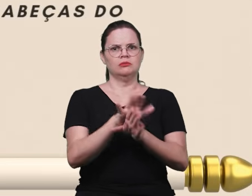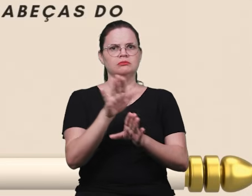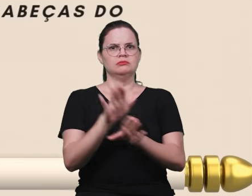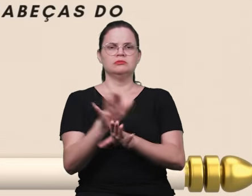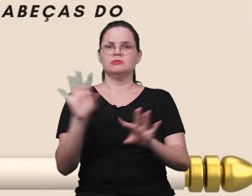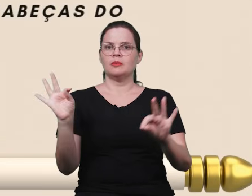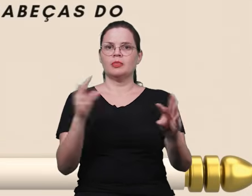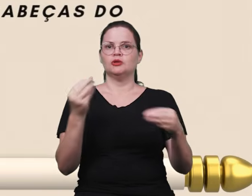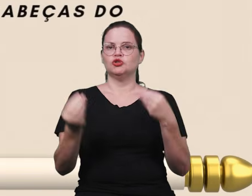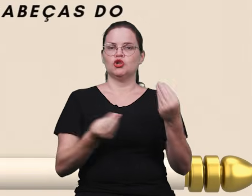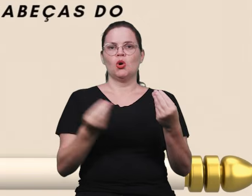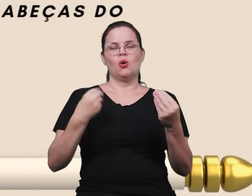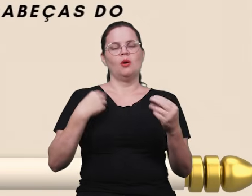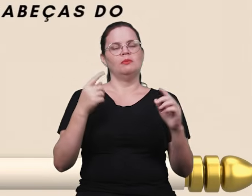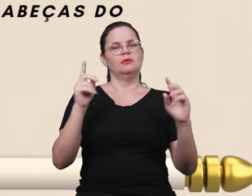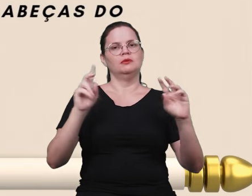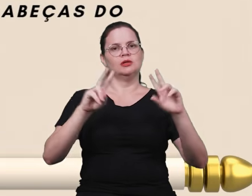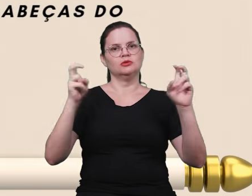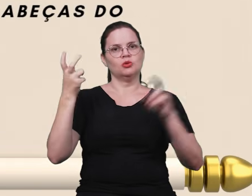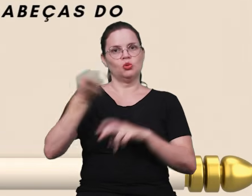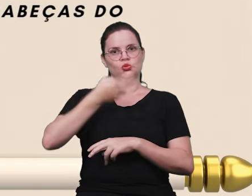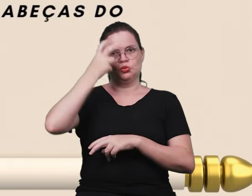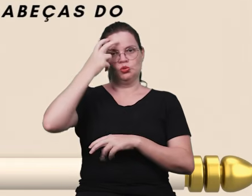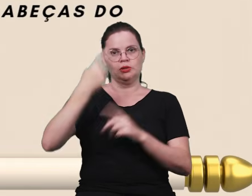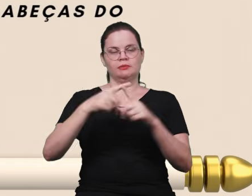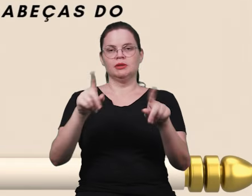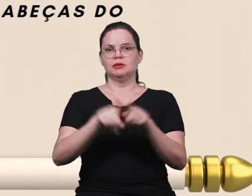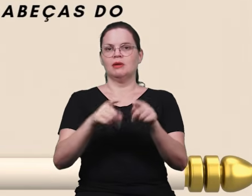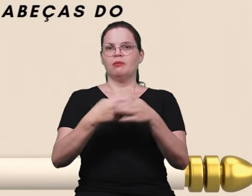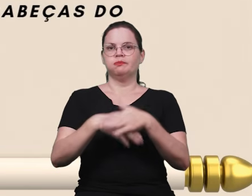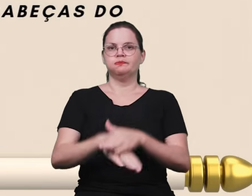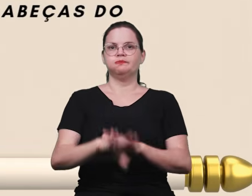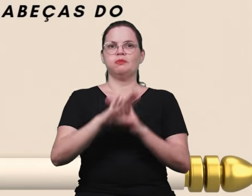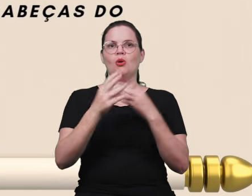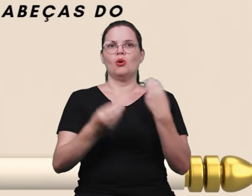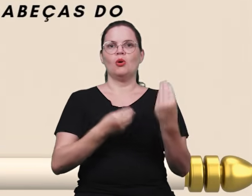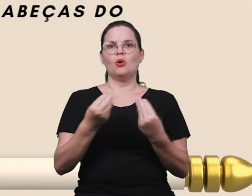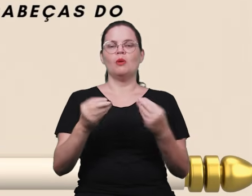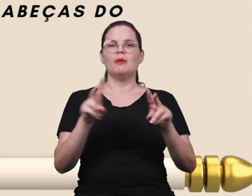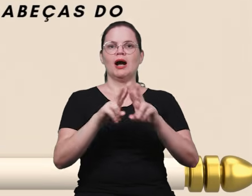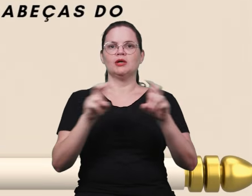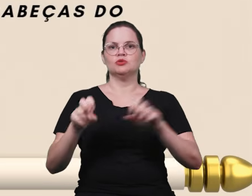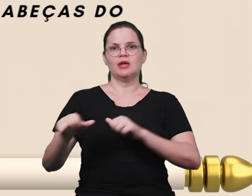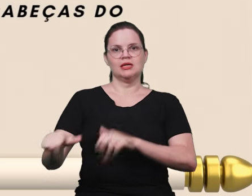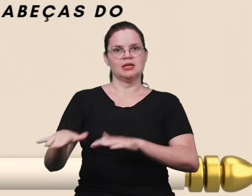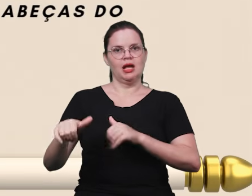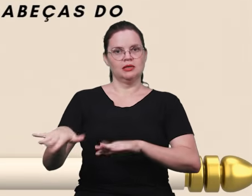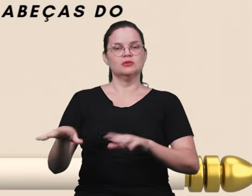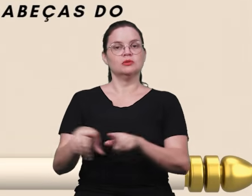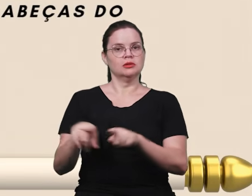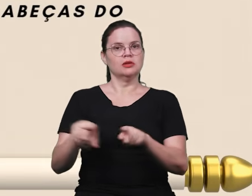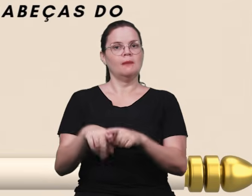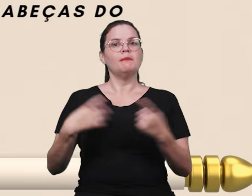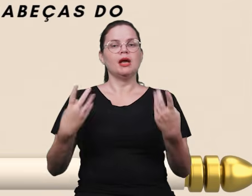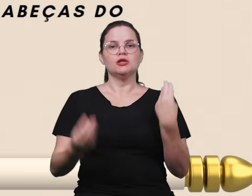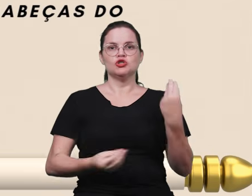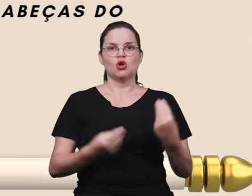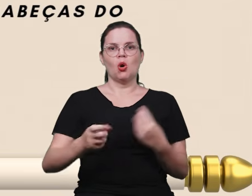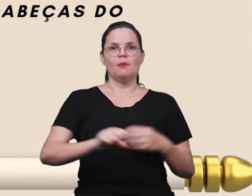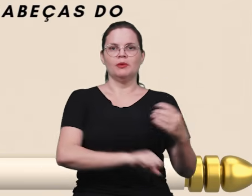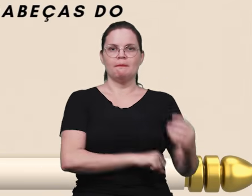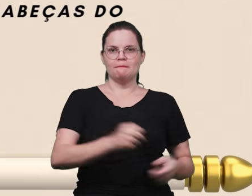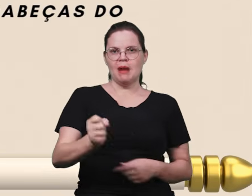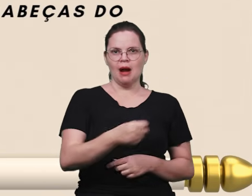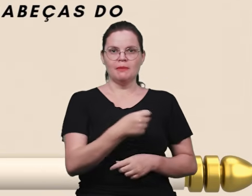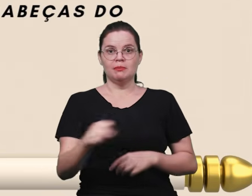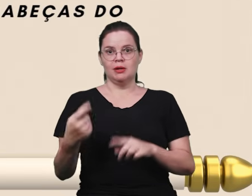na cultura, mas era também acostumado a lidar com a arte bélica também. Então, ele, usando os